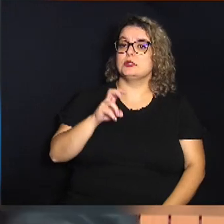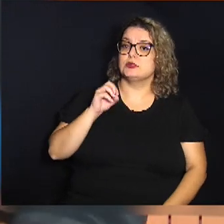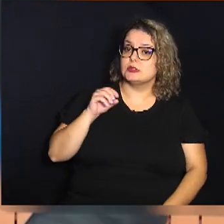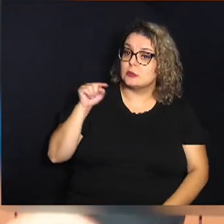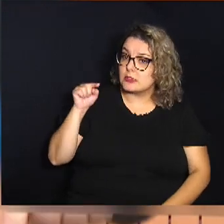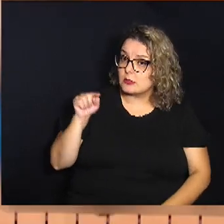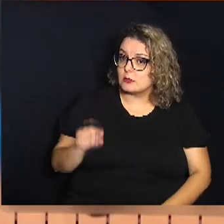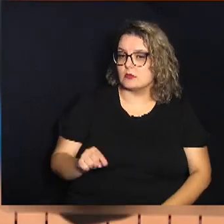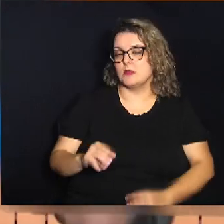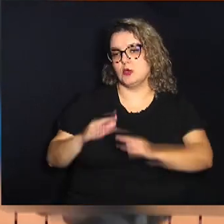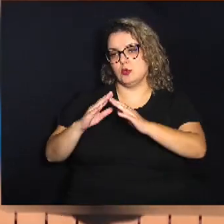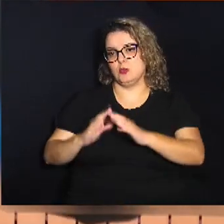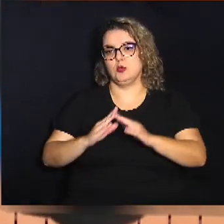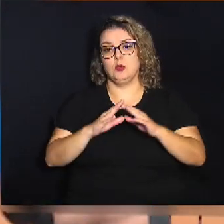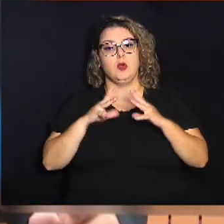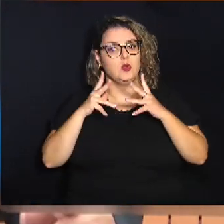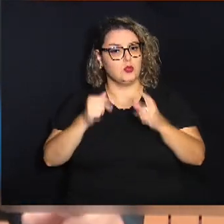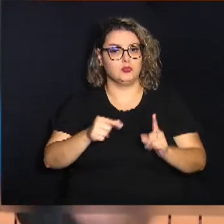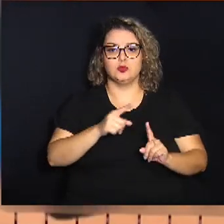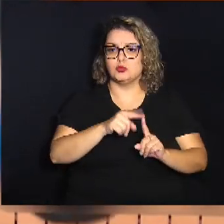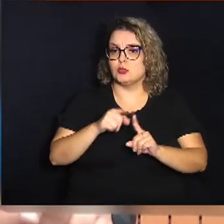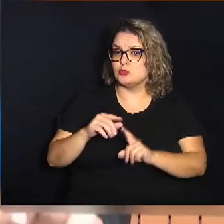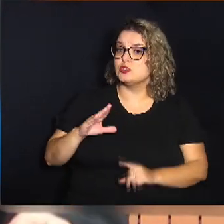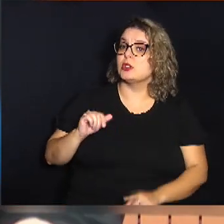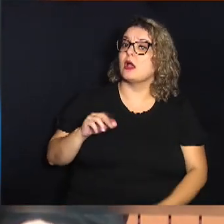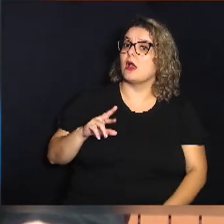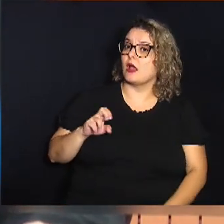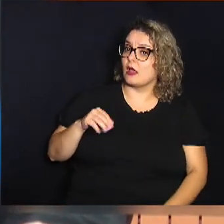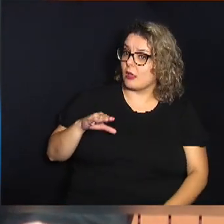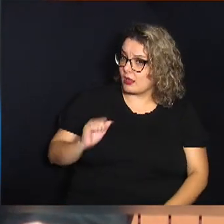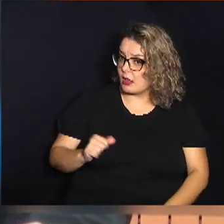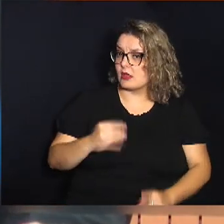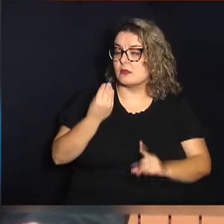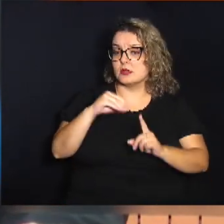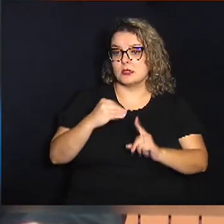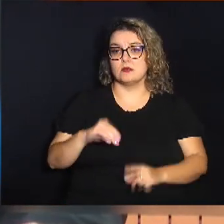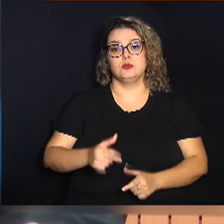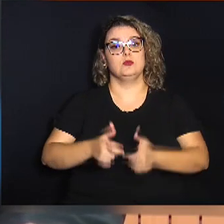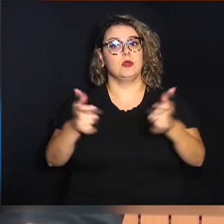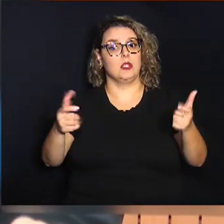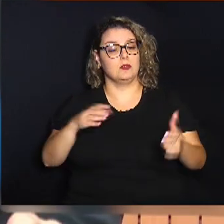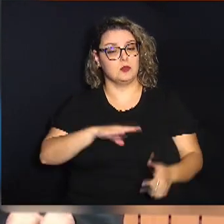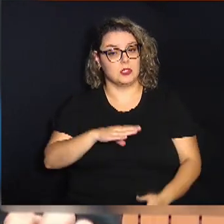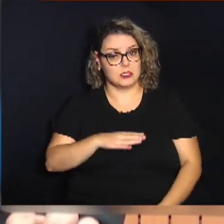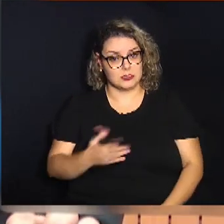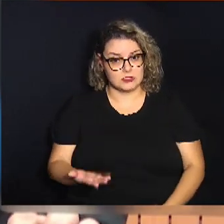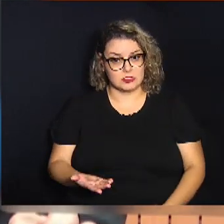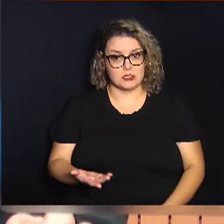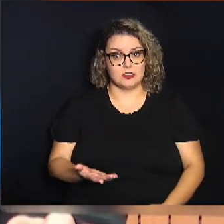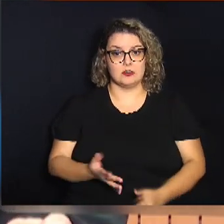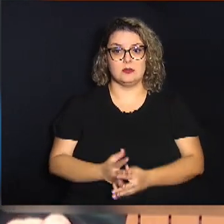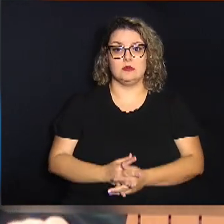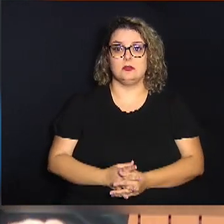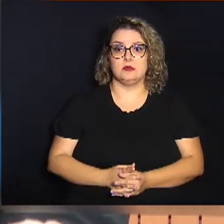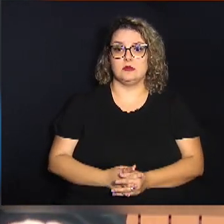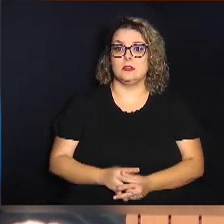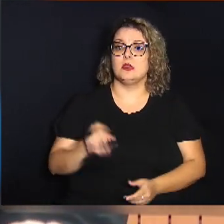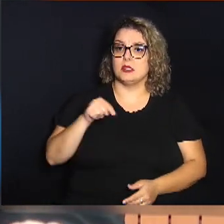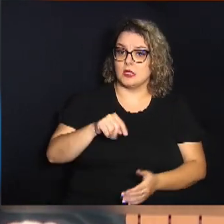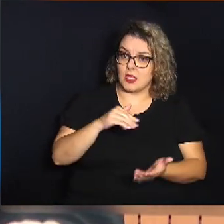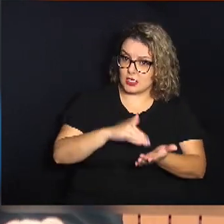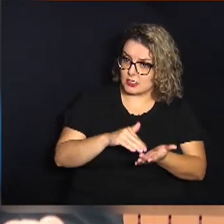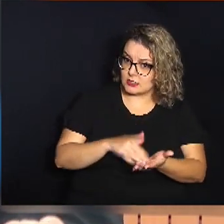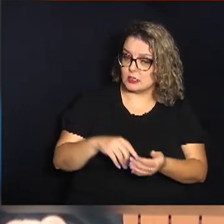habitantes, com todos os tipos de carências de uma grande cidade. E essa secretaria